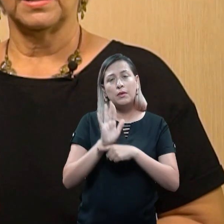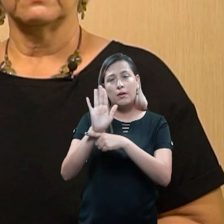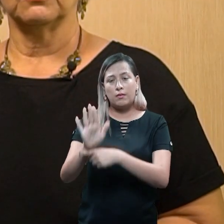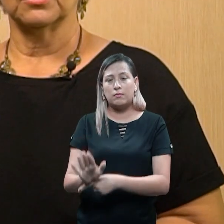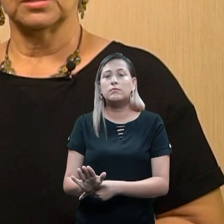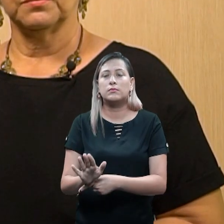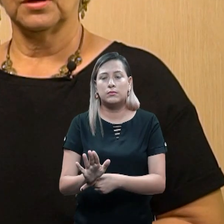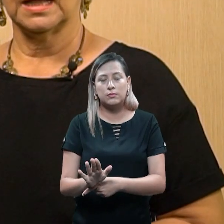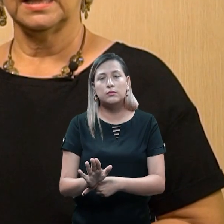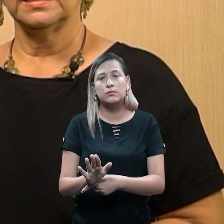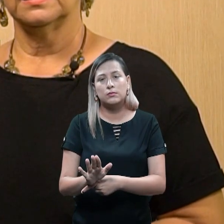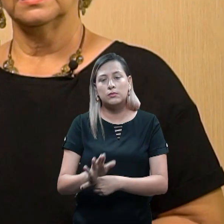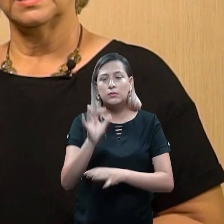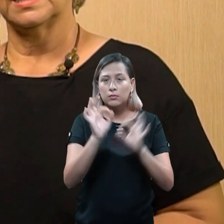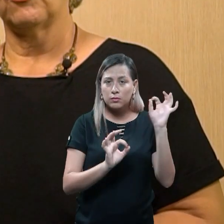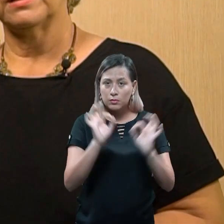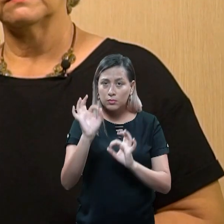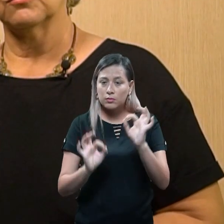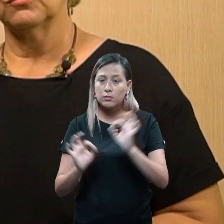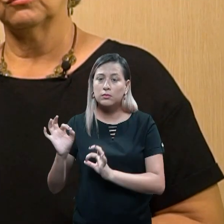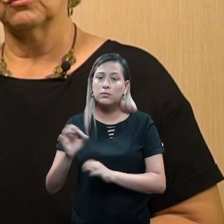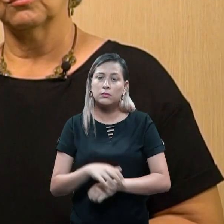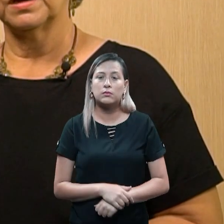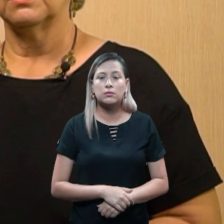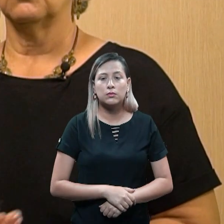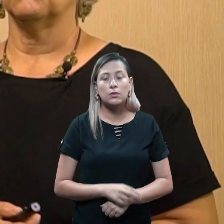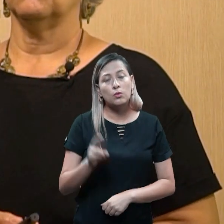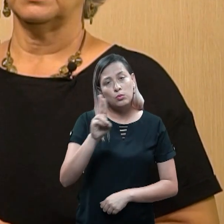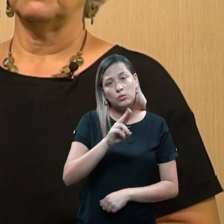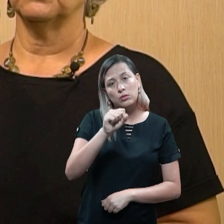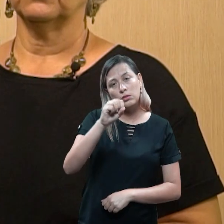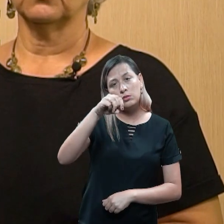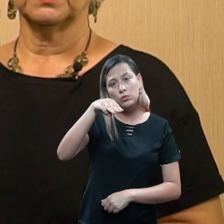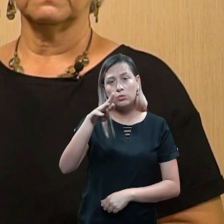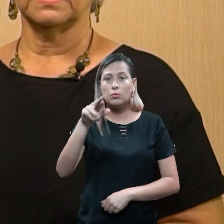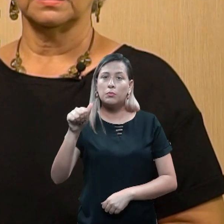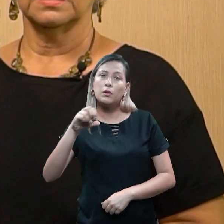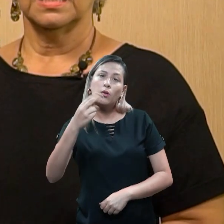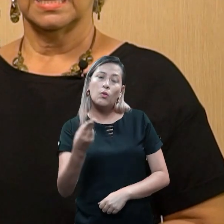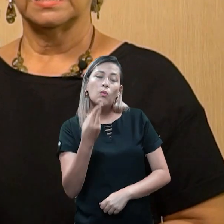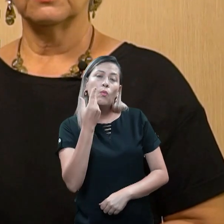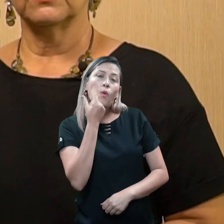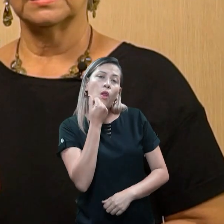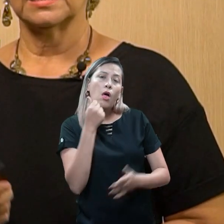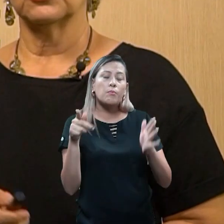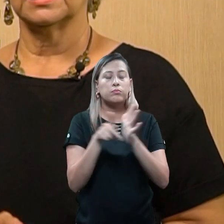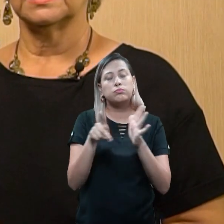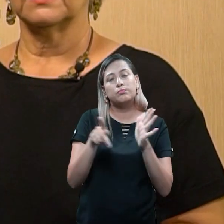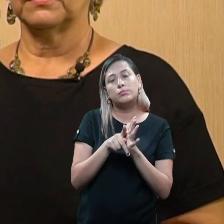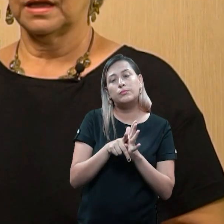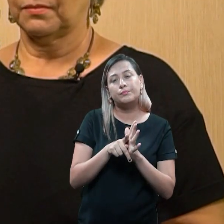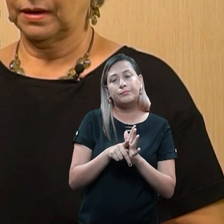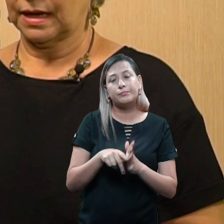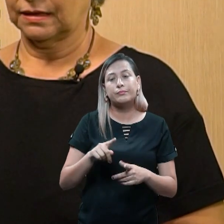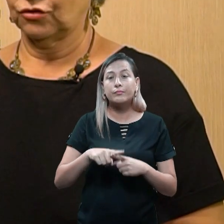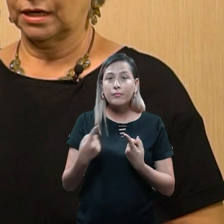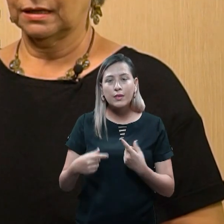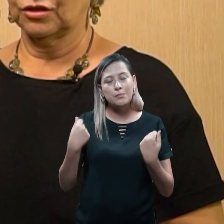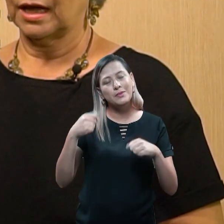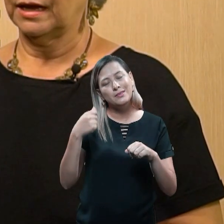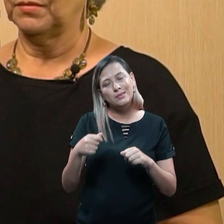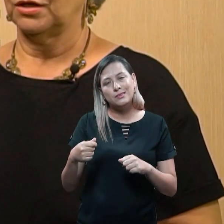forma fácil, mas temporária, é a correção com sombra ou com lápis de sobrancelha. A desvantagem é que ela deve ser